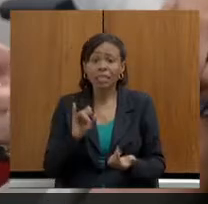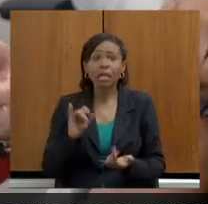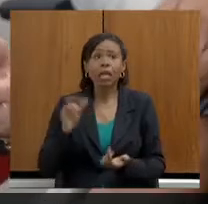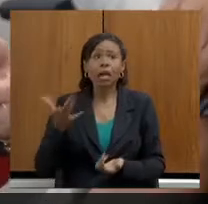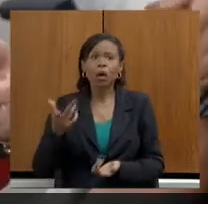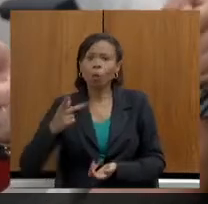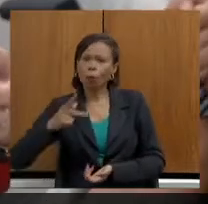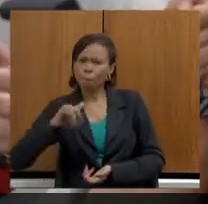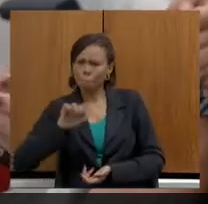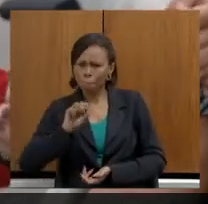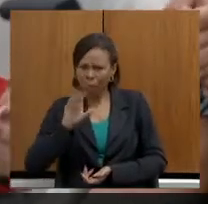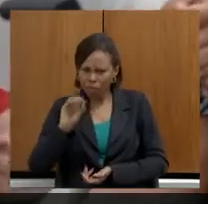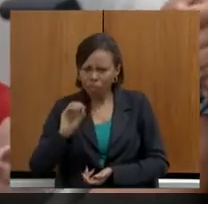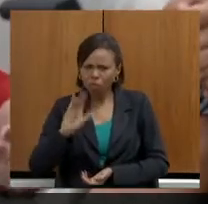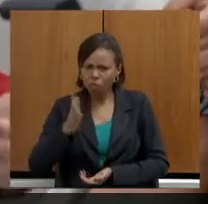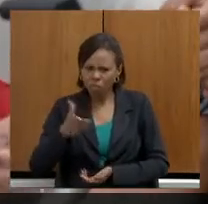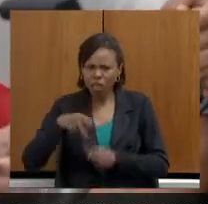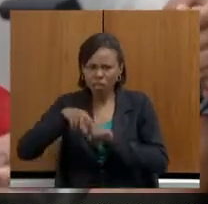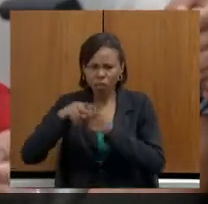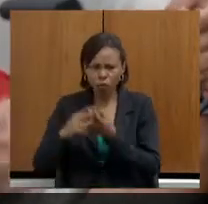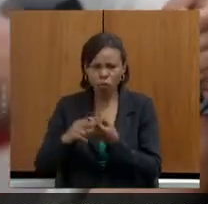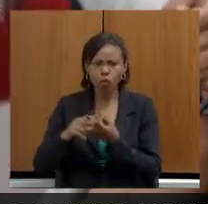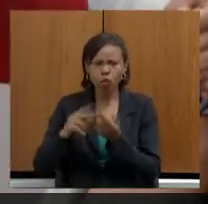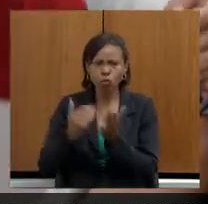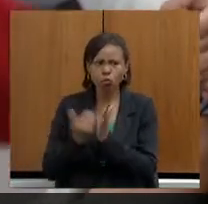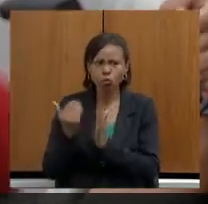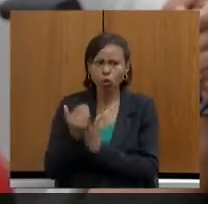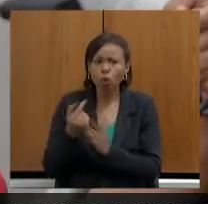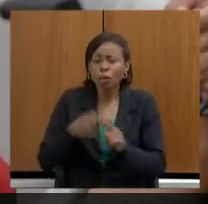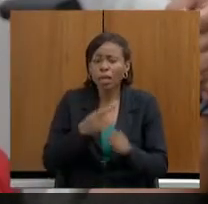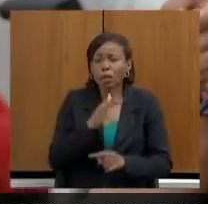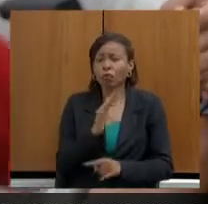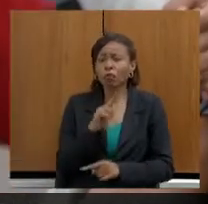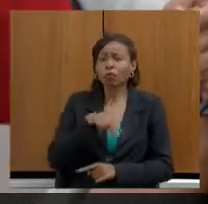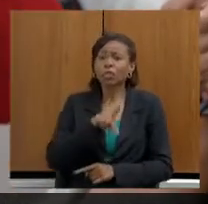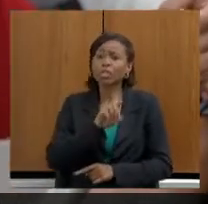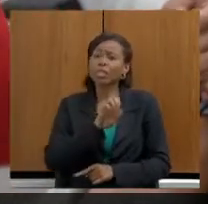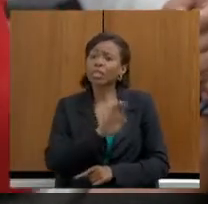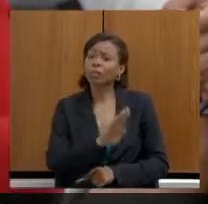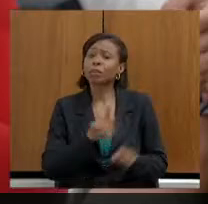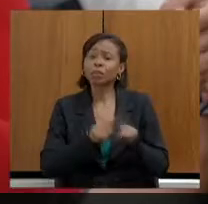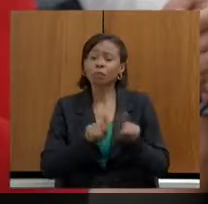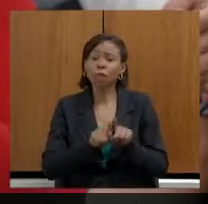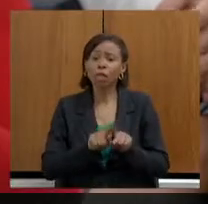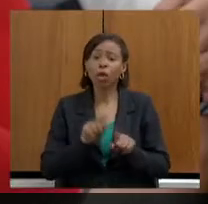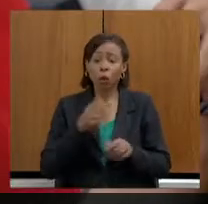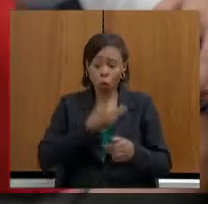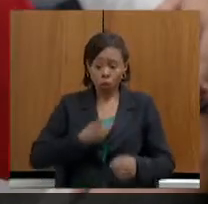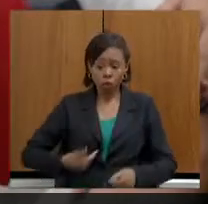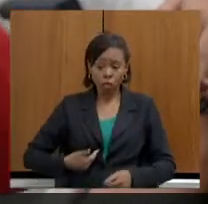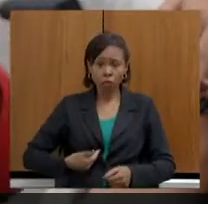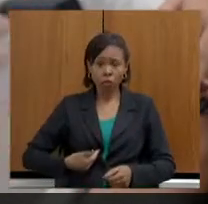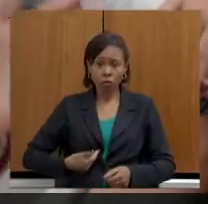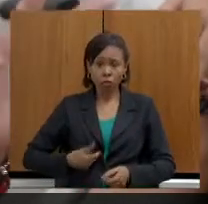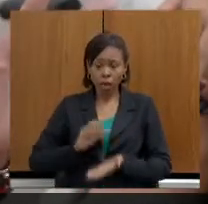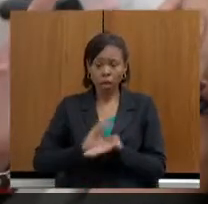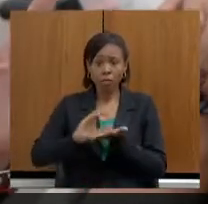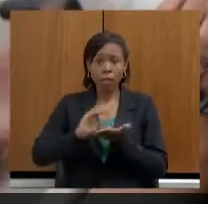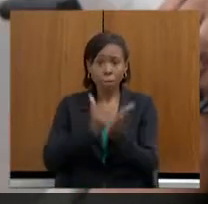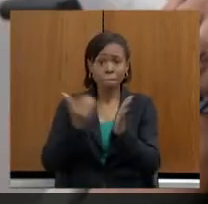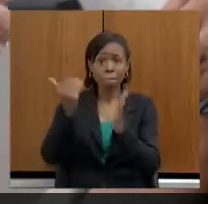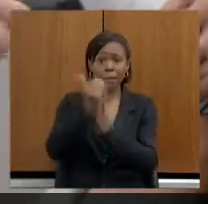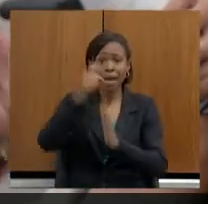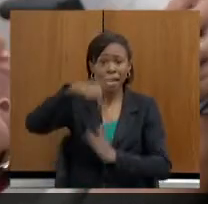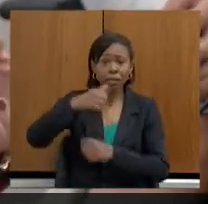teve reajuste no recurso do fundeb o governo recebe a mais este ano do que recebeu o ano passado de recursos do